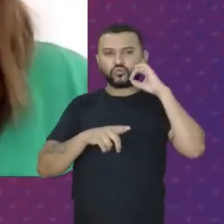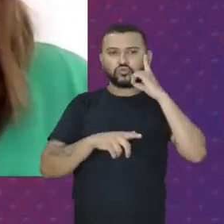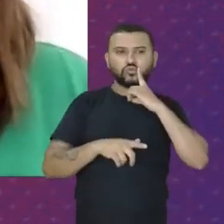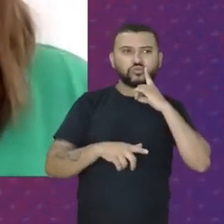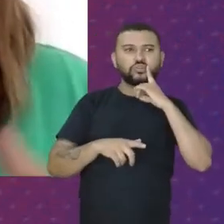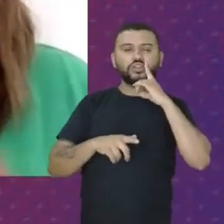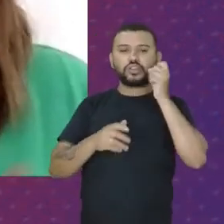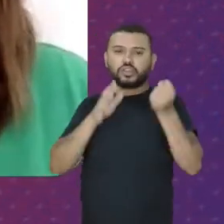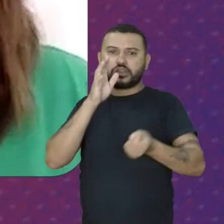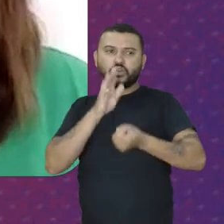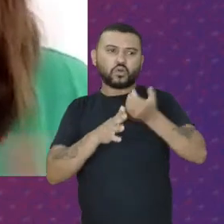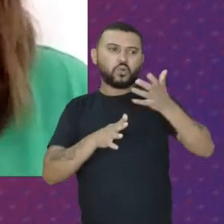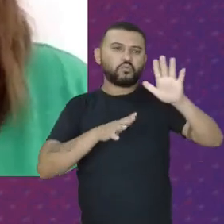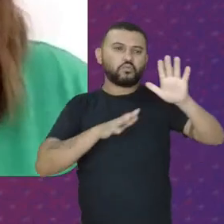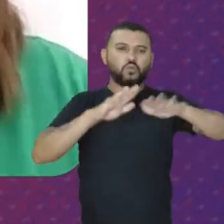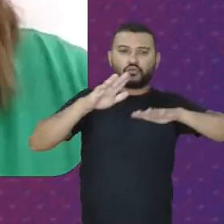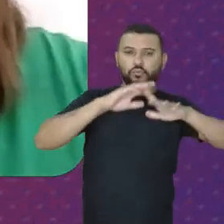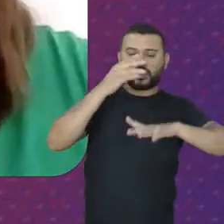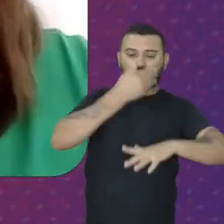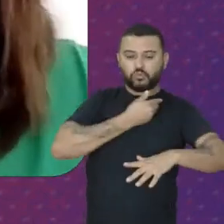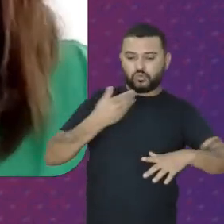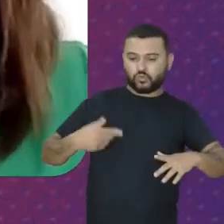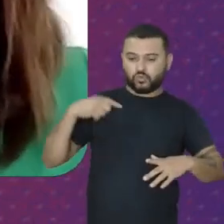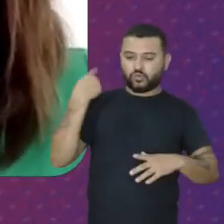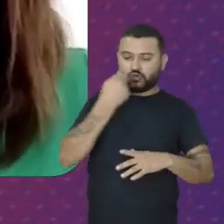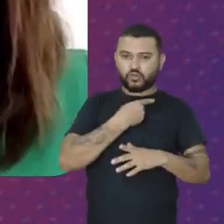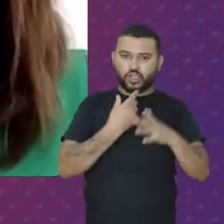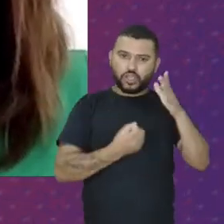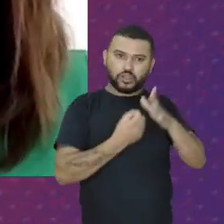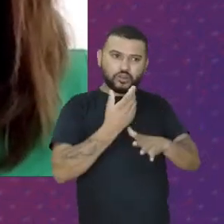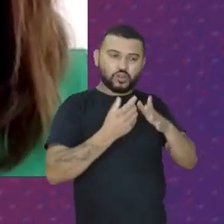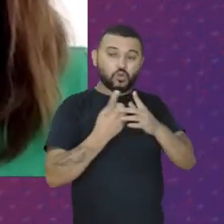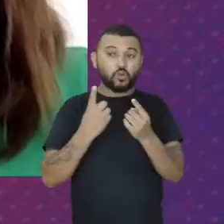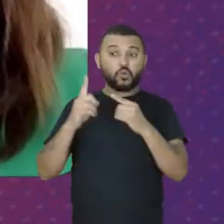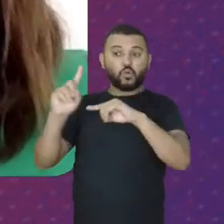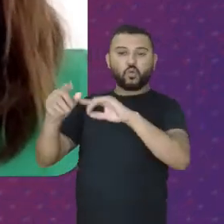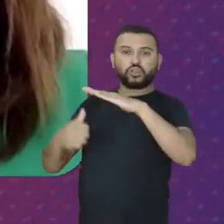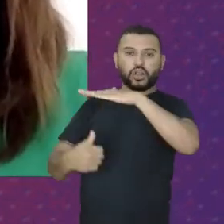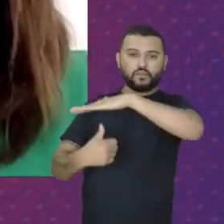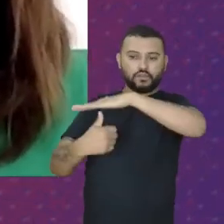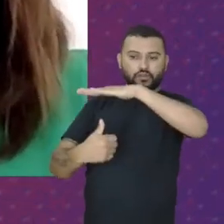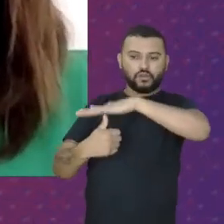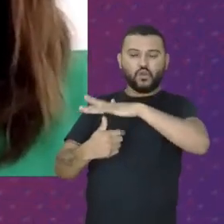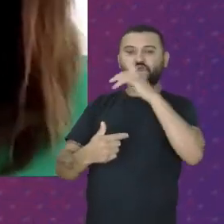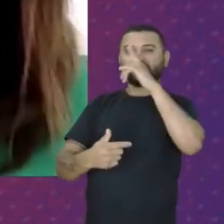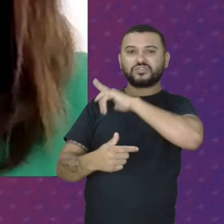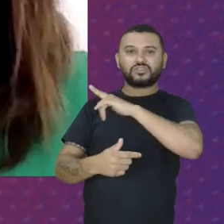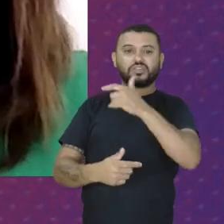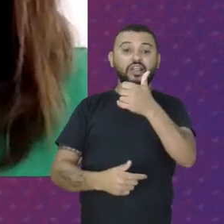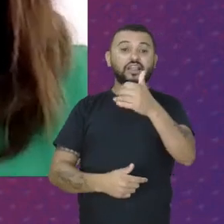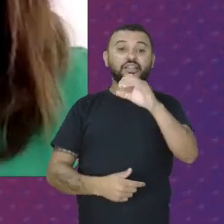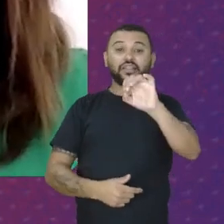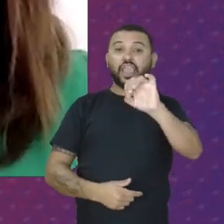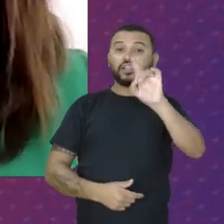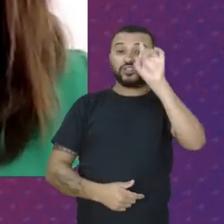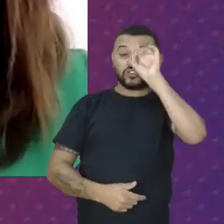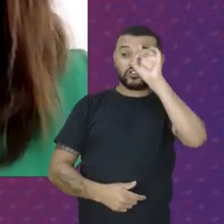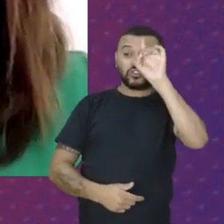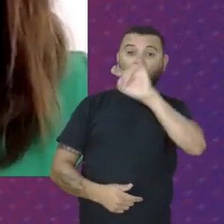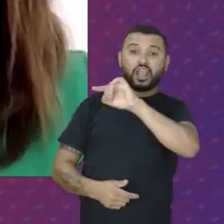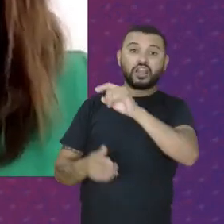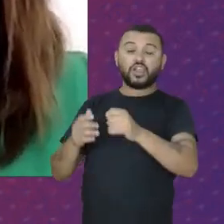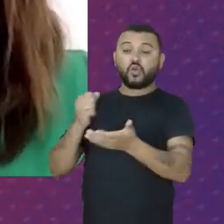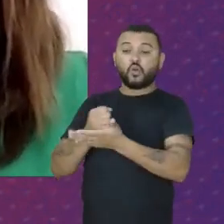numa ação pública que nós realizamos contra a reitoria e que foi dado 10 dias para que